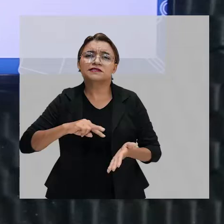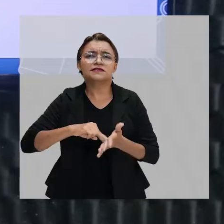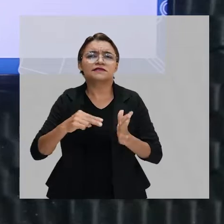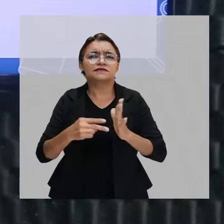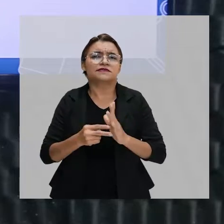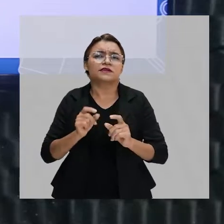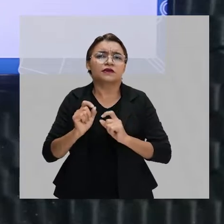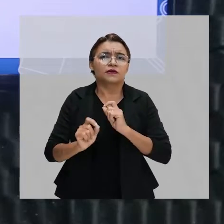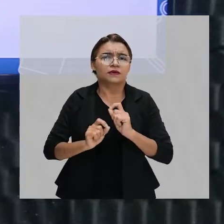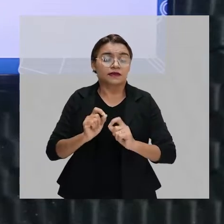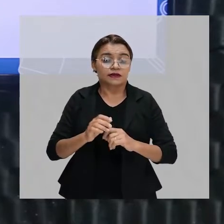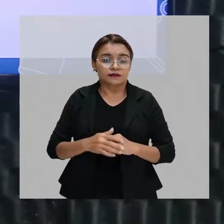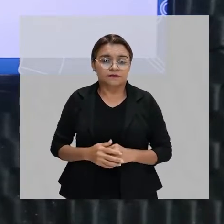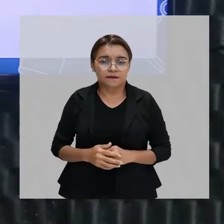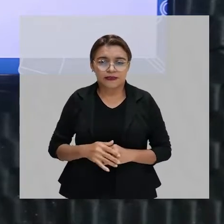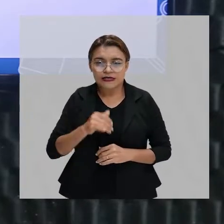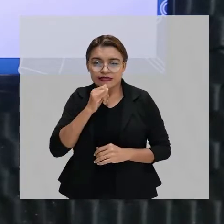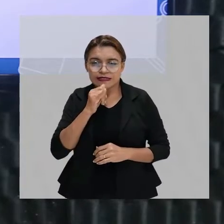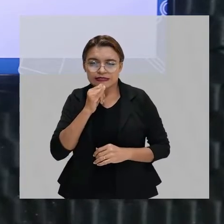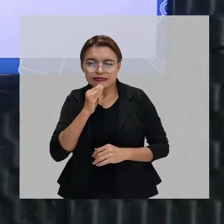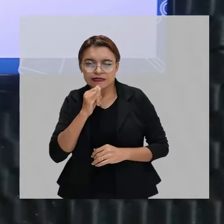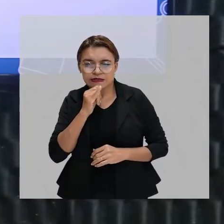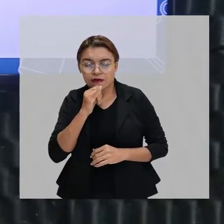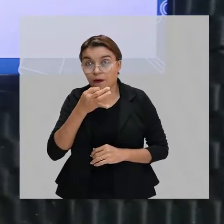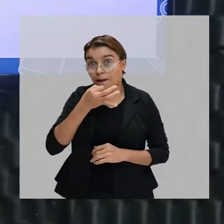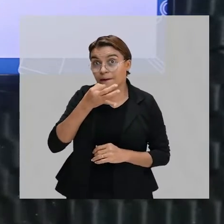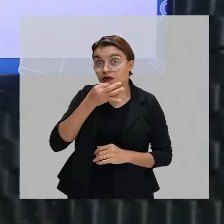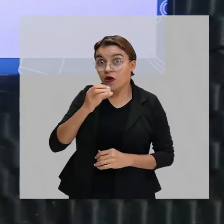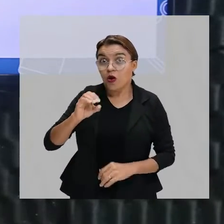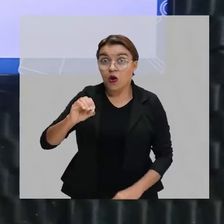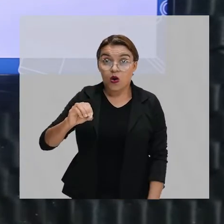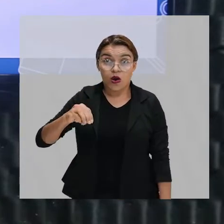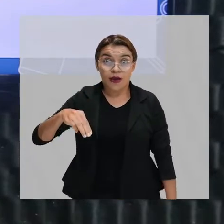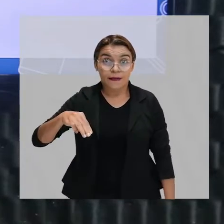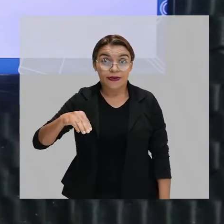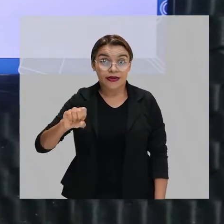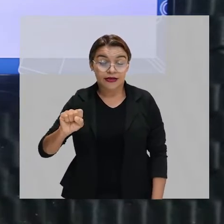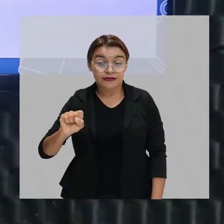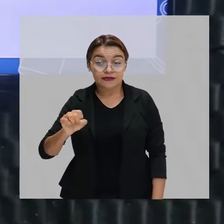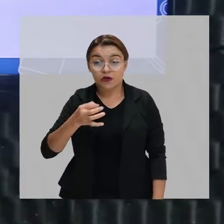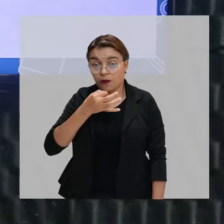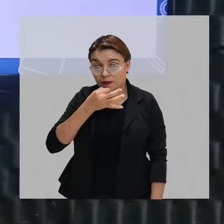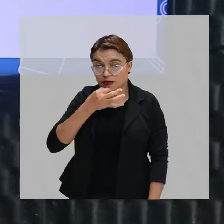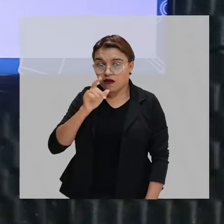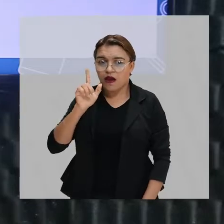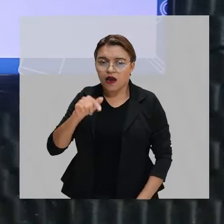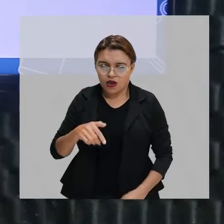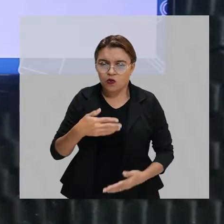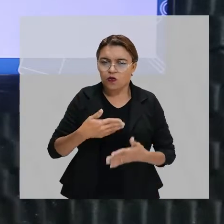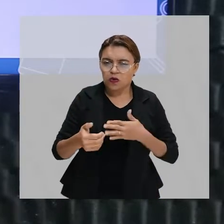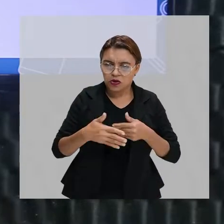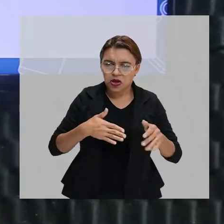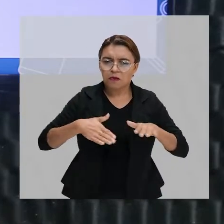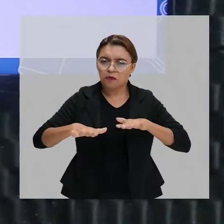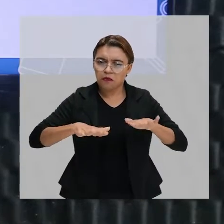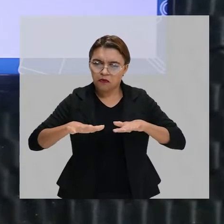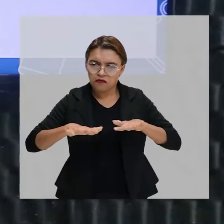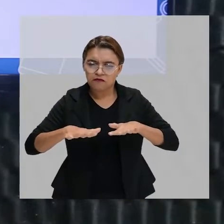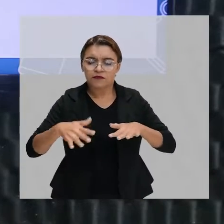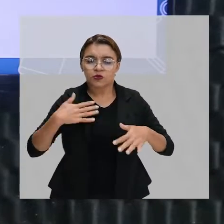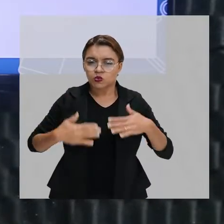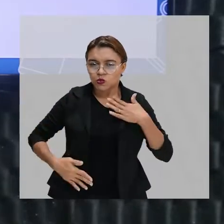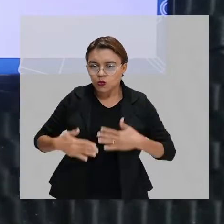física segundo a Organização Mundial da Saúde que a OMS é qualquer movimento corporal